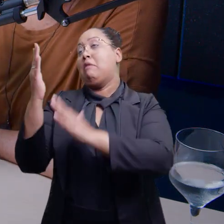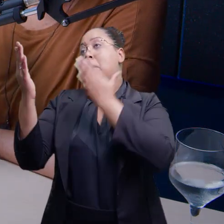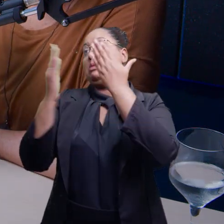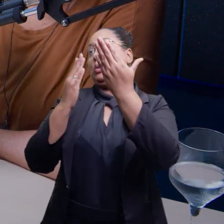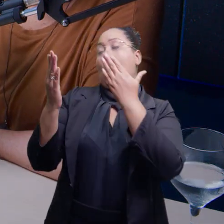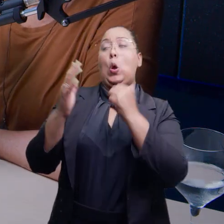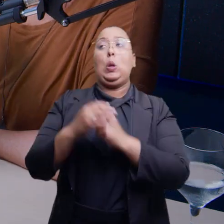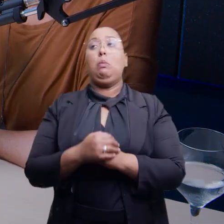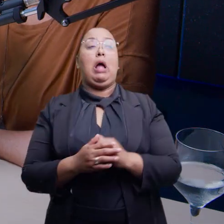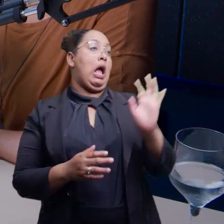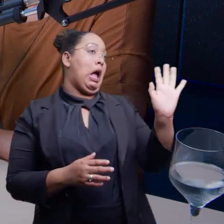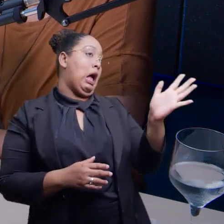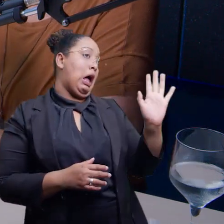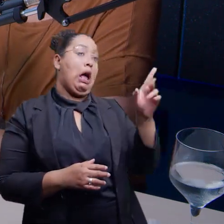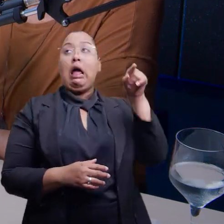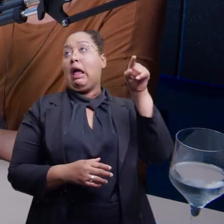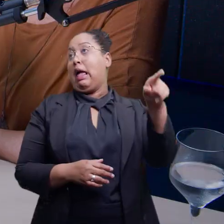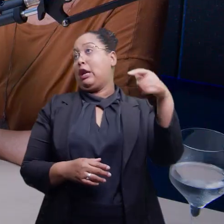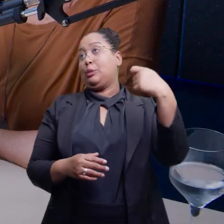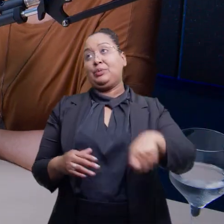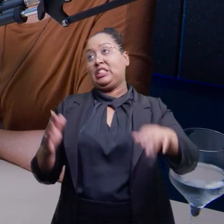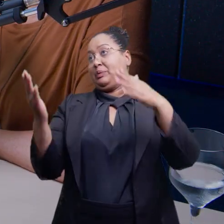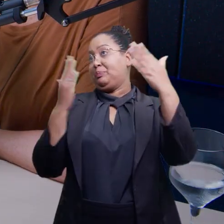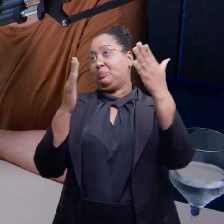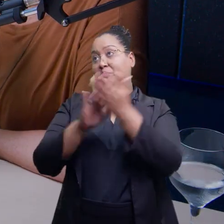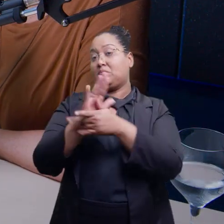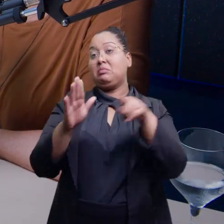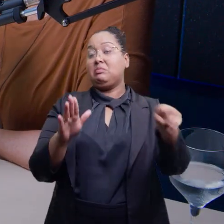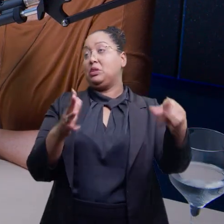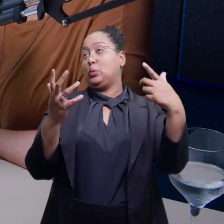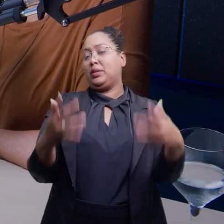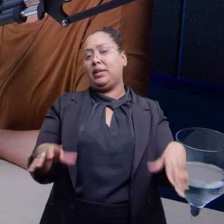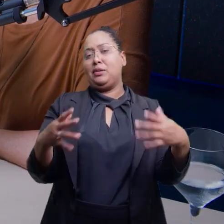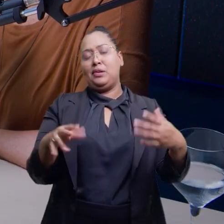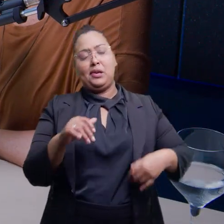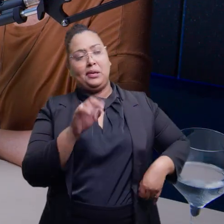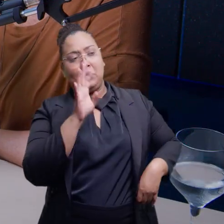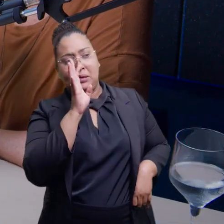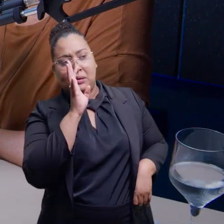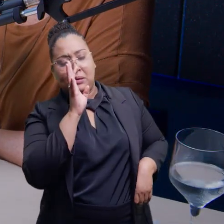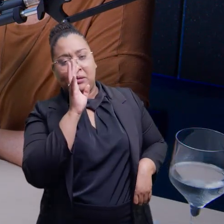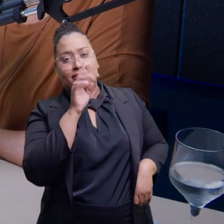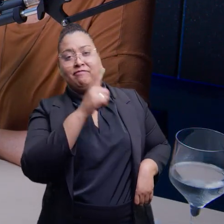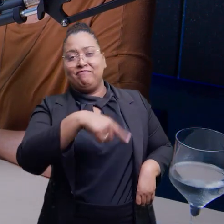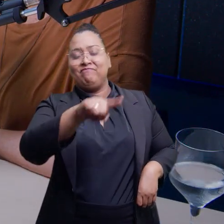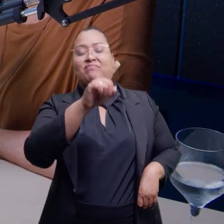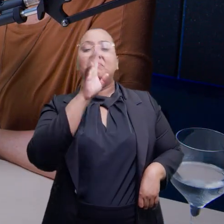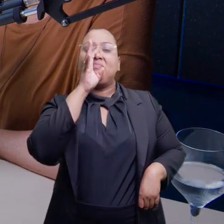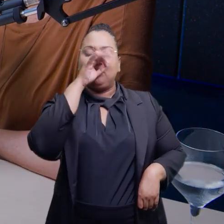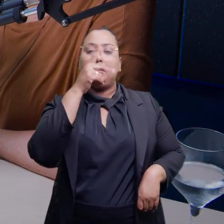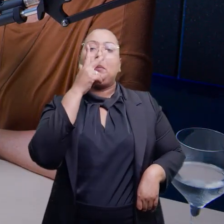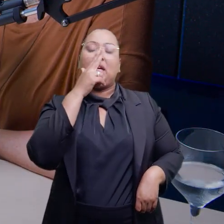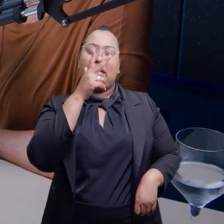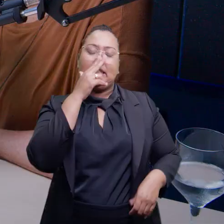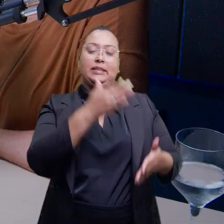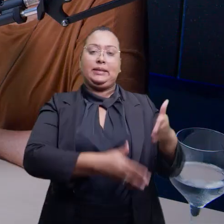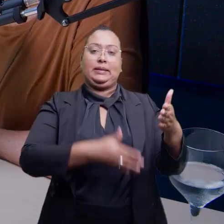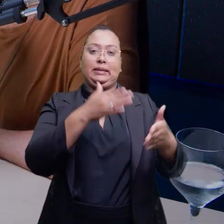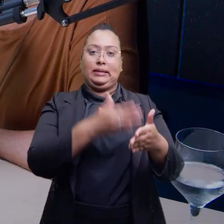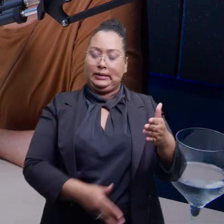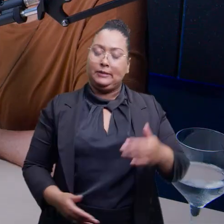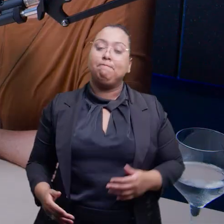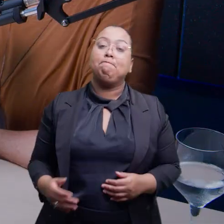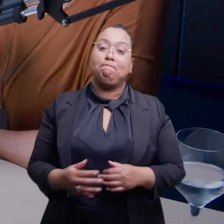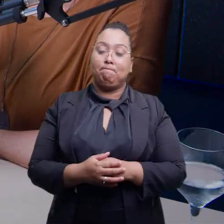do psicólogo. Não, ela não precisa de psicólogo, ela não quer ir. Então, a gente ainda tem algumas barreiras, porque